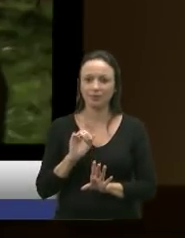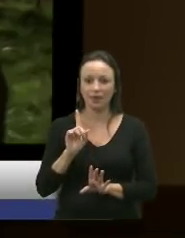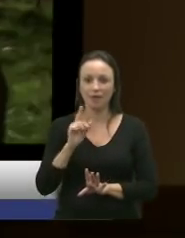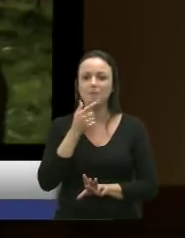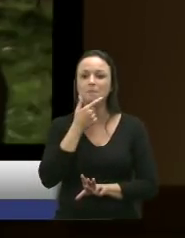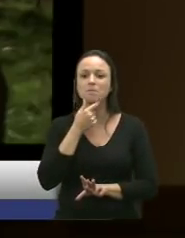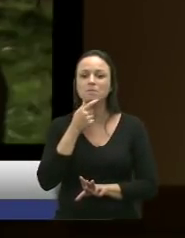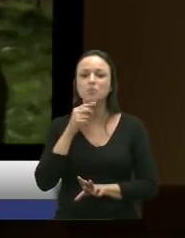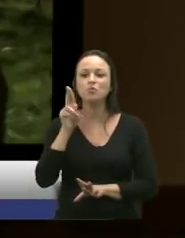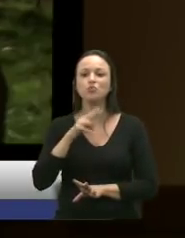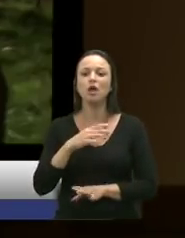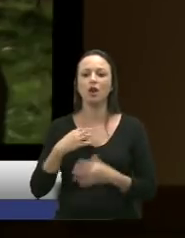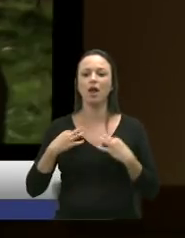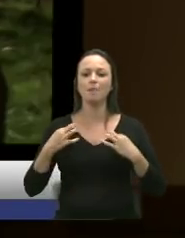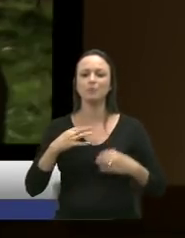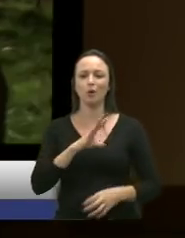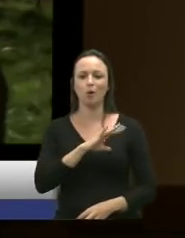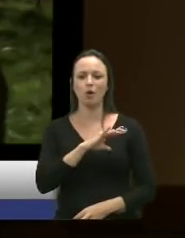Corinthians.